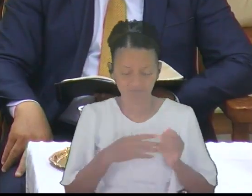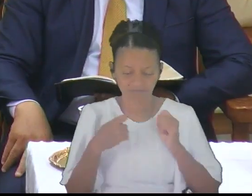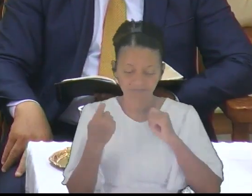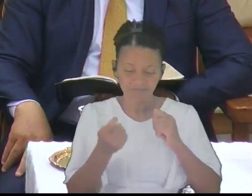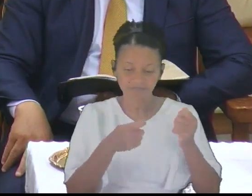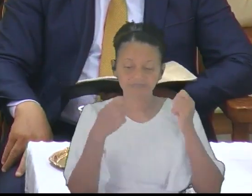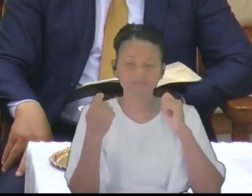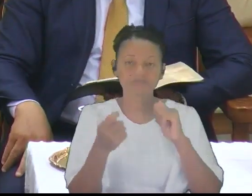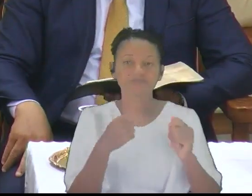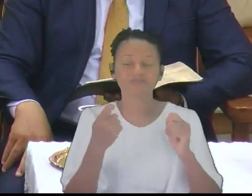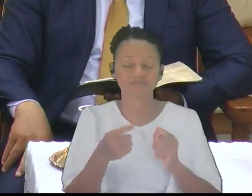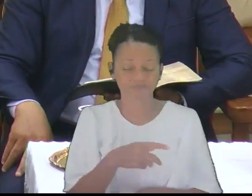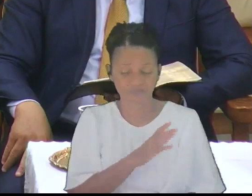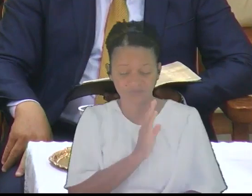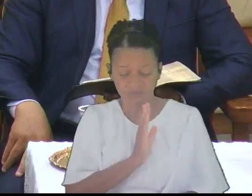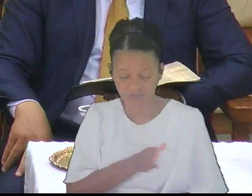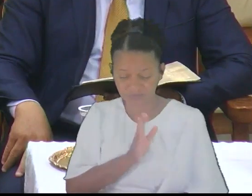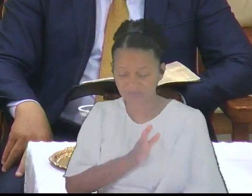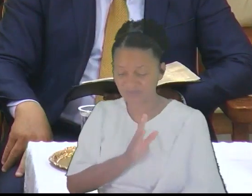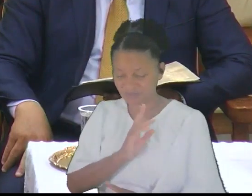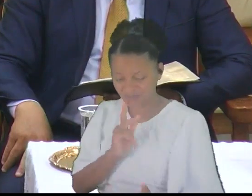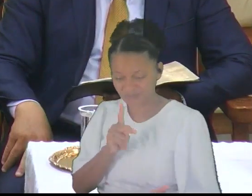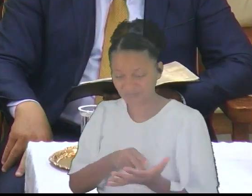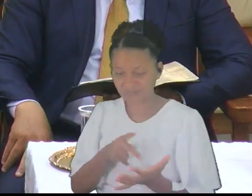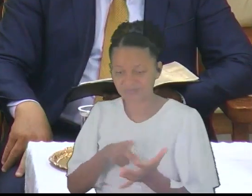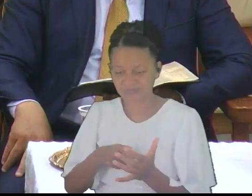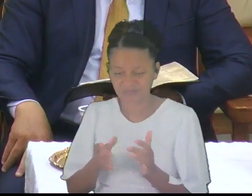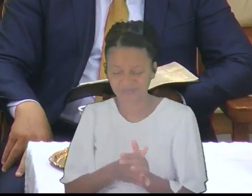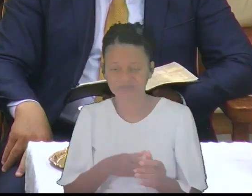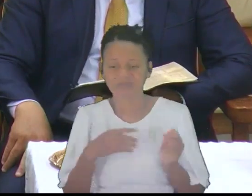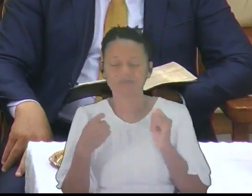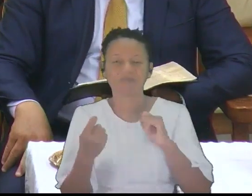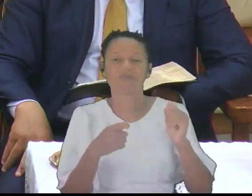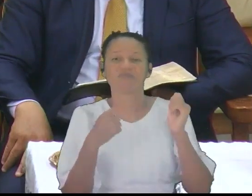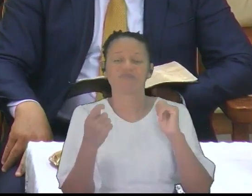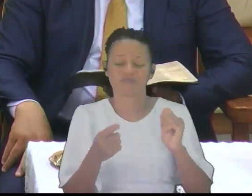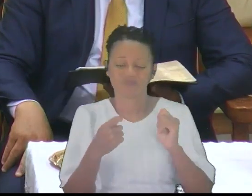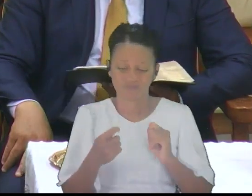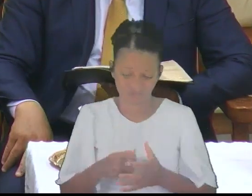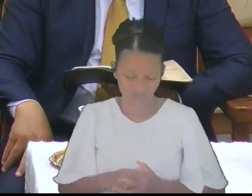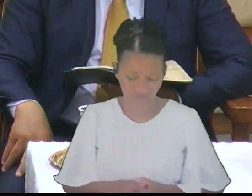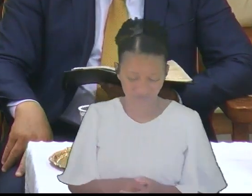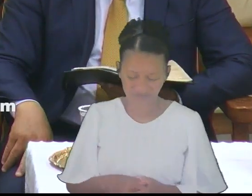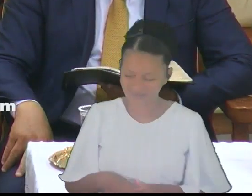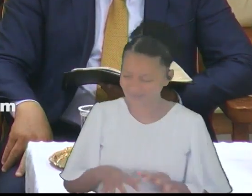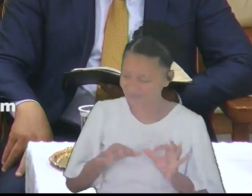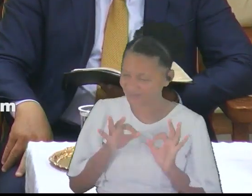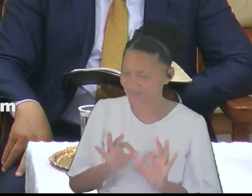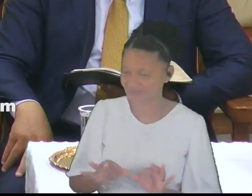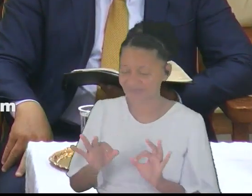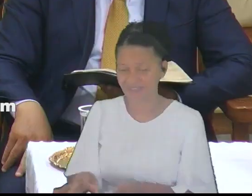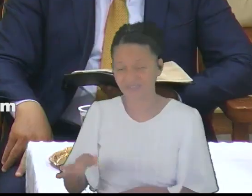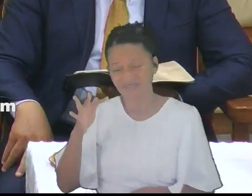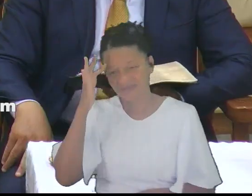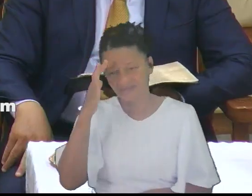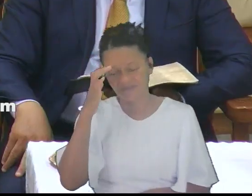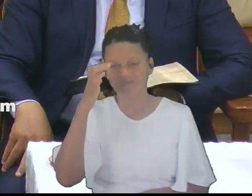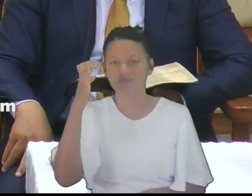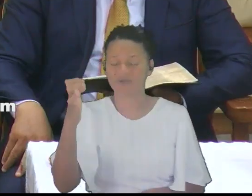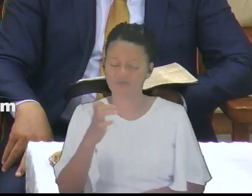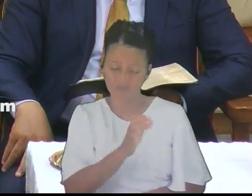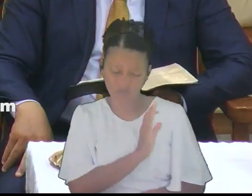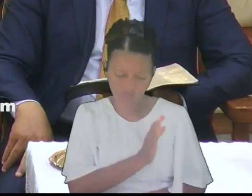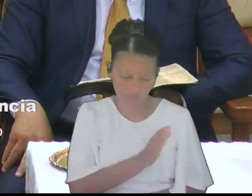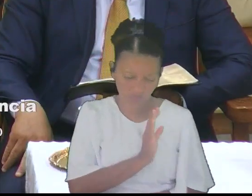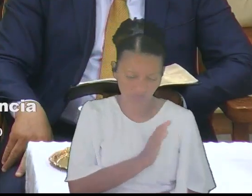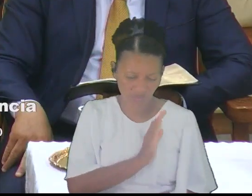Aleluia. Com o coração sincero. Aleluia, com inteira certeza de fé, tendo o